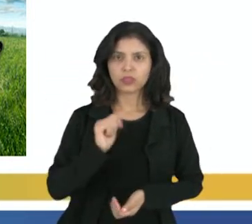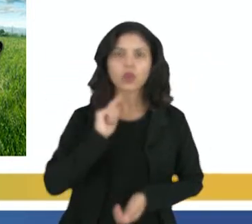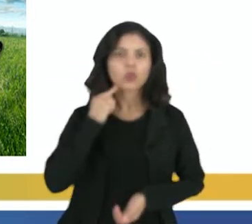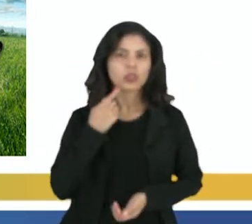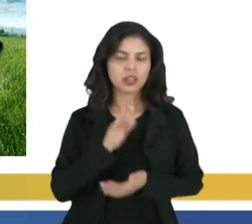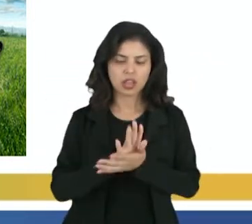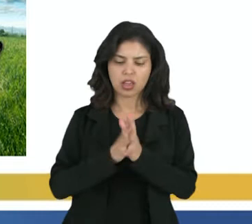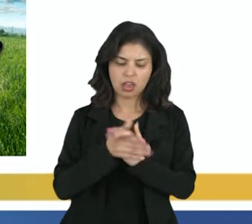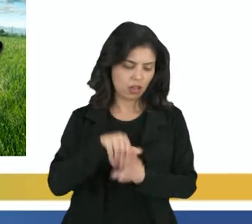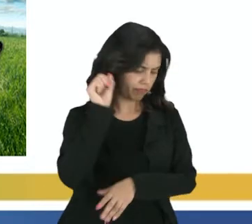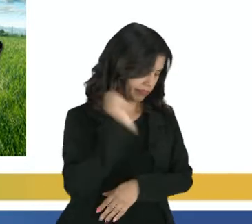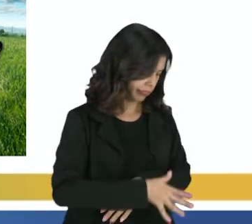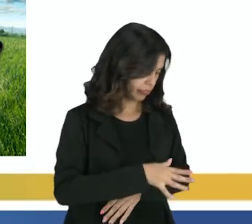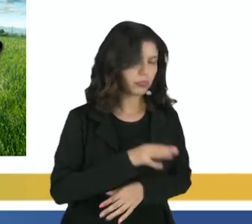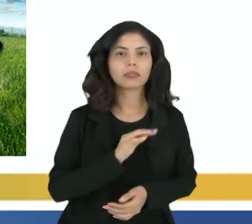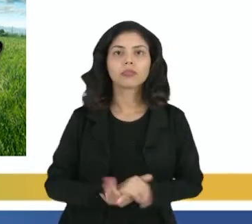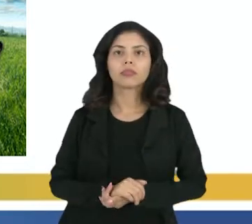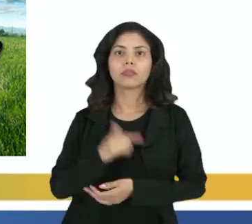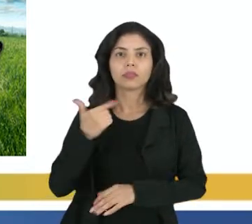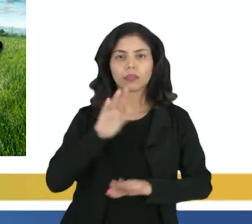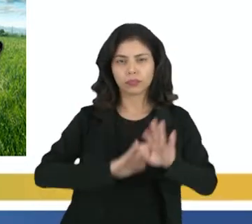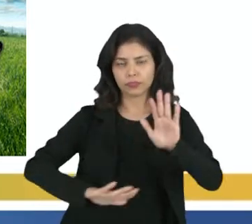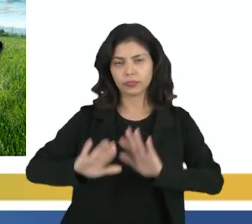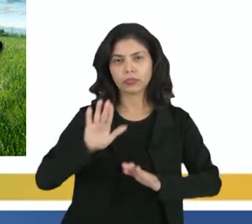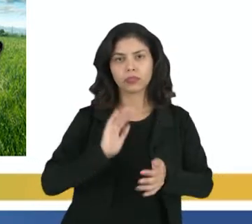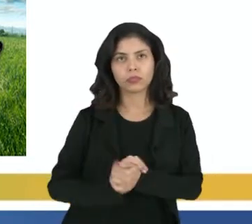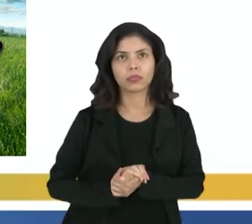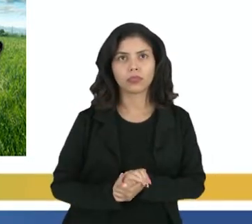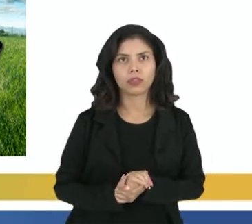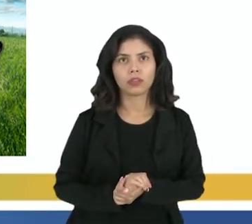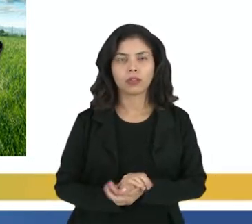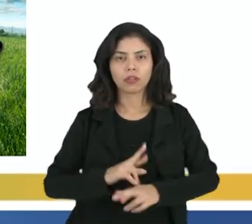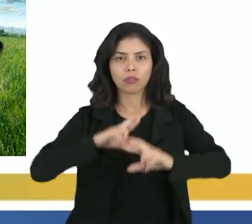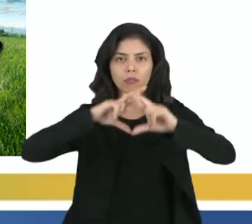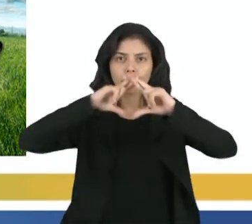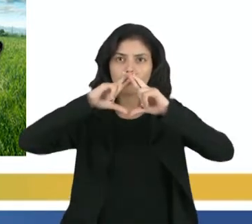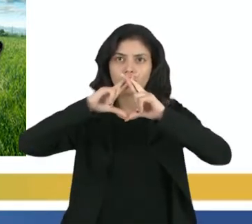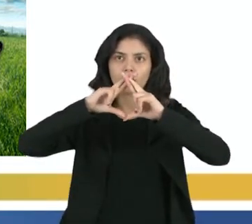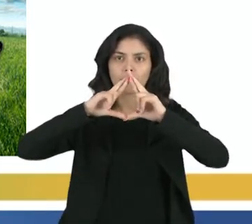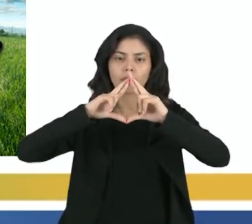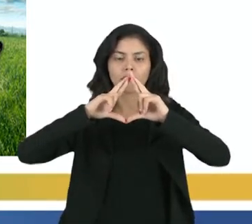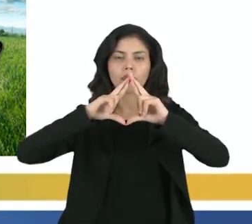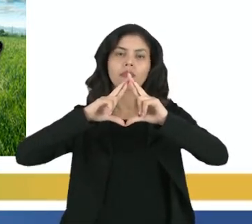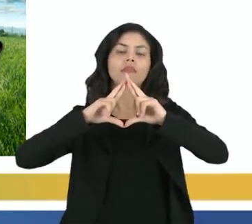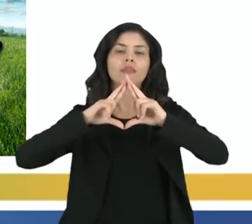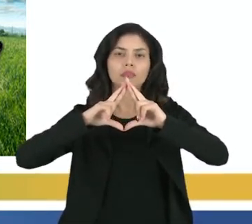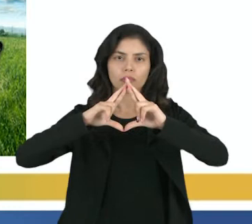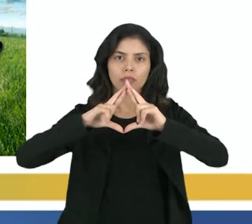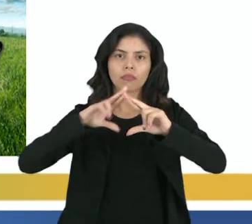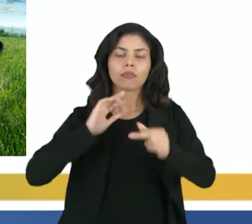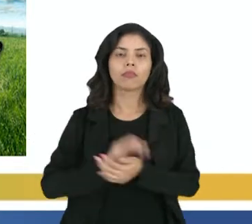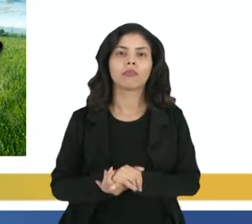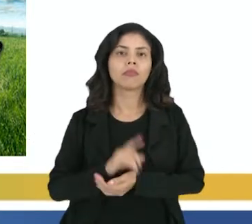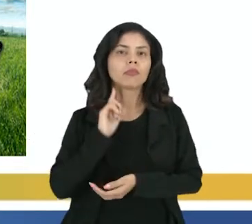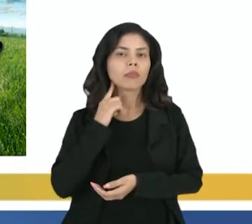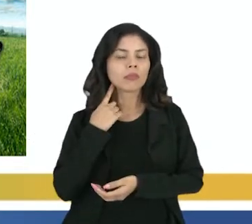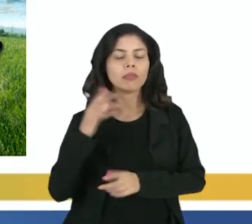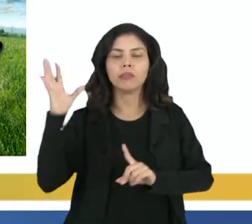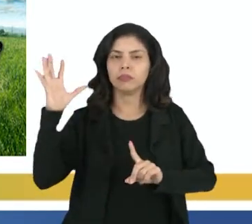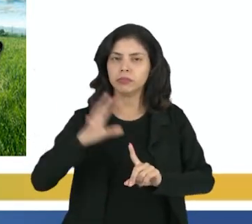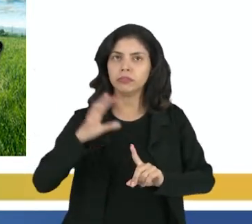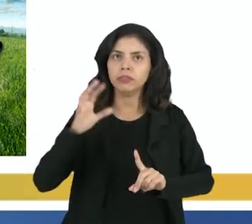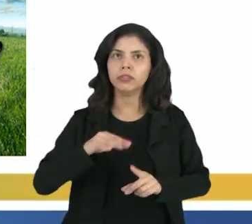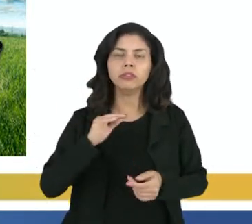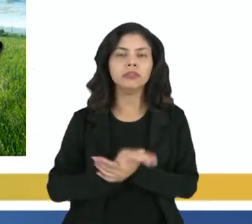chão, até a gente não ter o cuidado com a reciclagem do lixo, né? Tudo isso vai influenciar